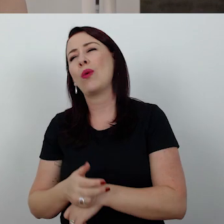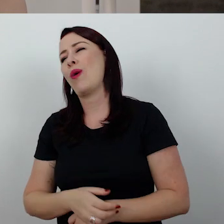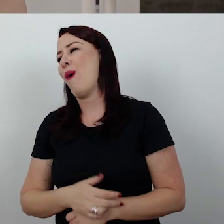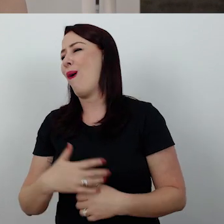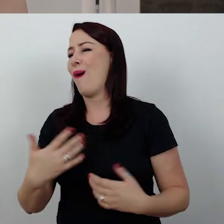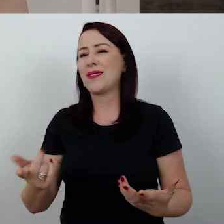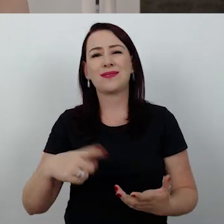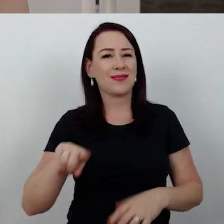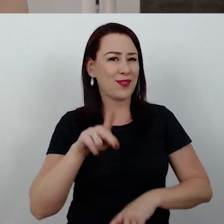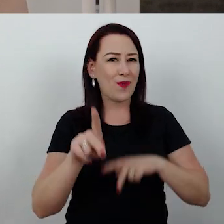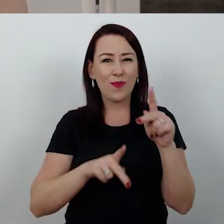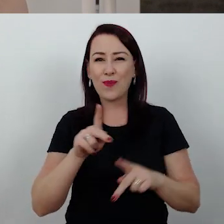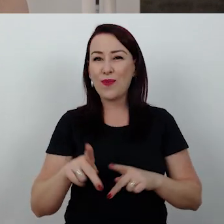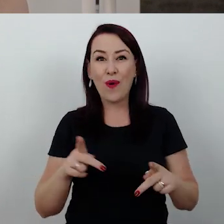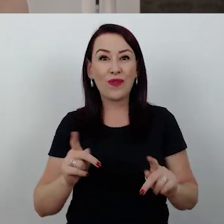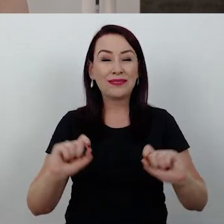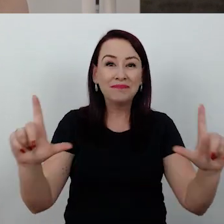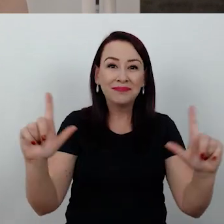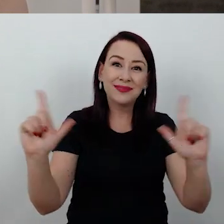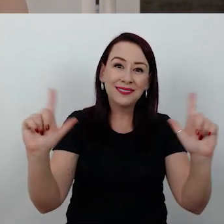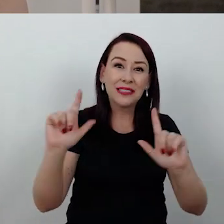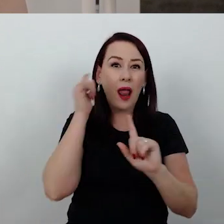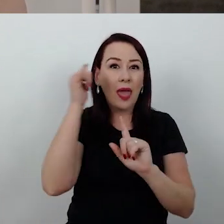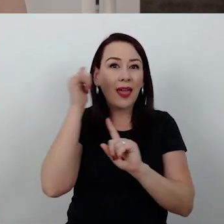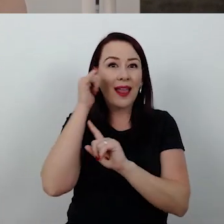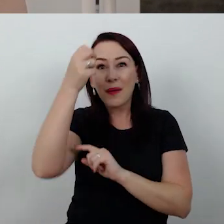Nossa, mas assim, a população ligava para a